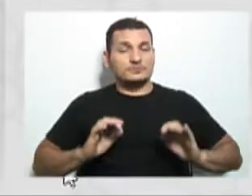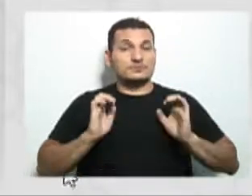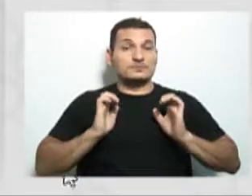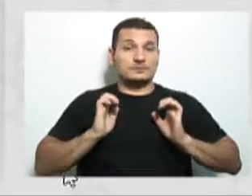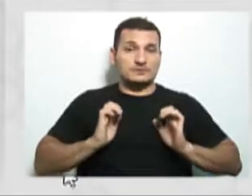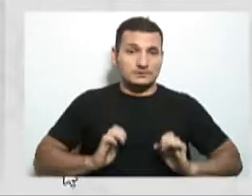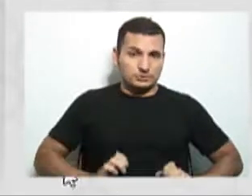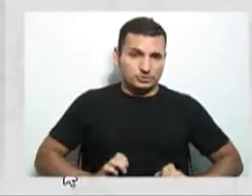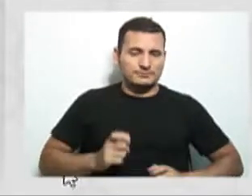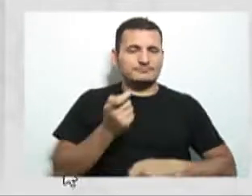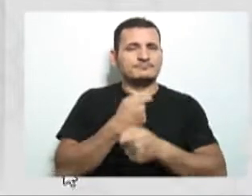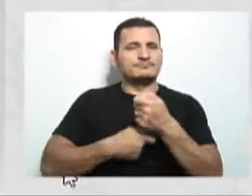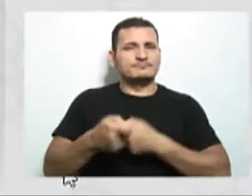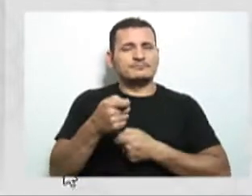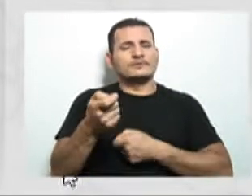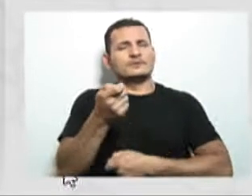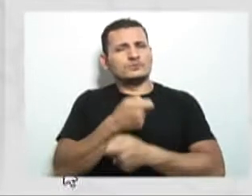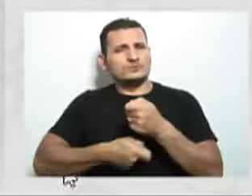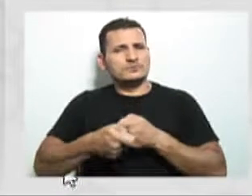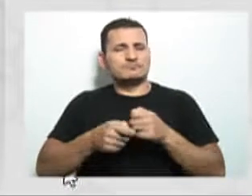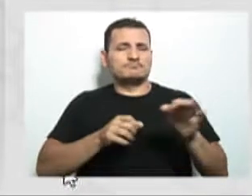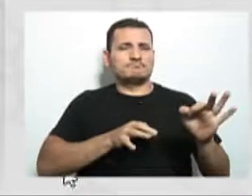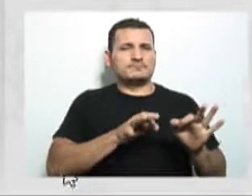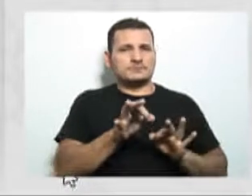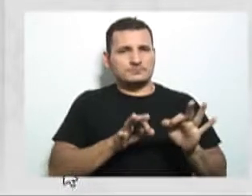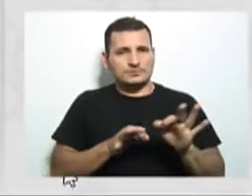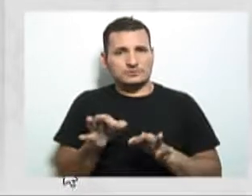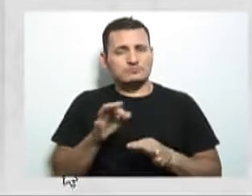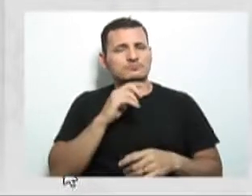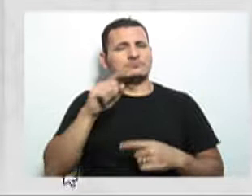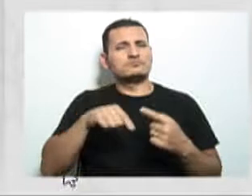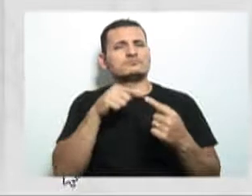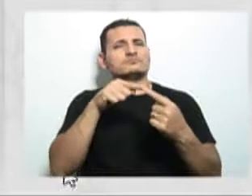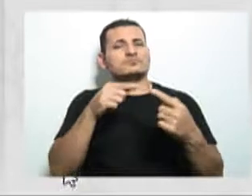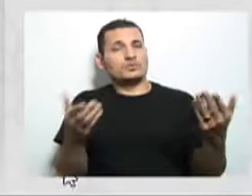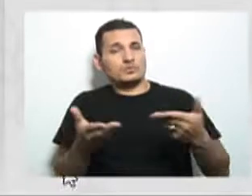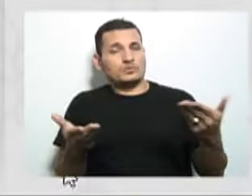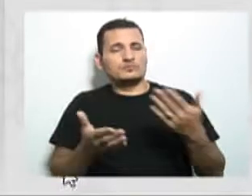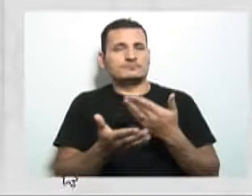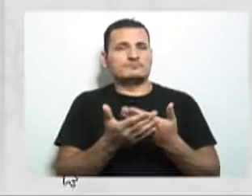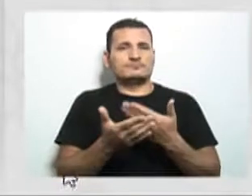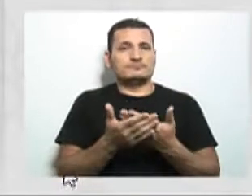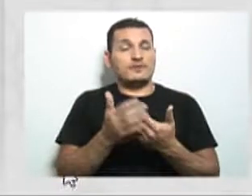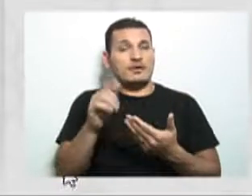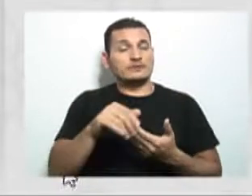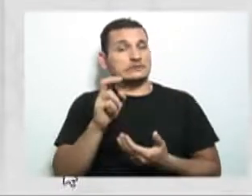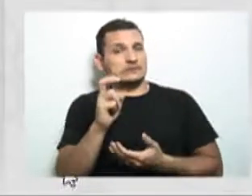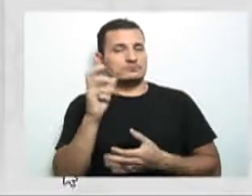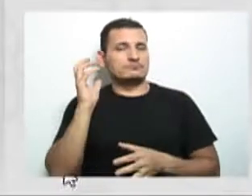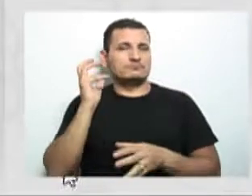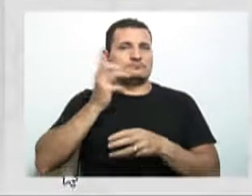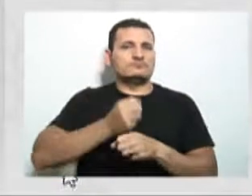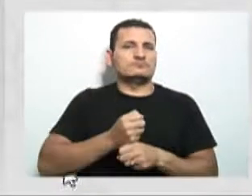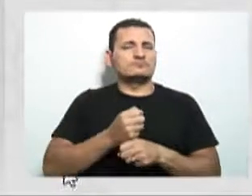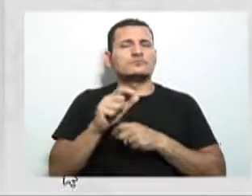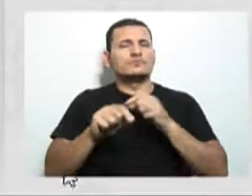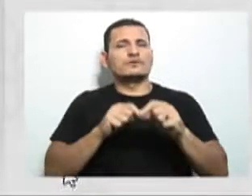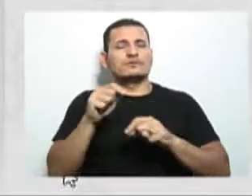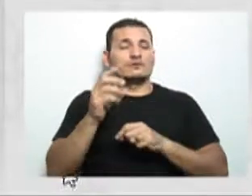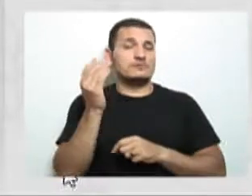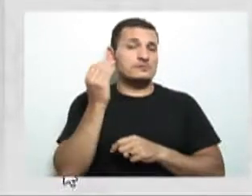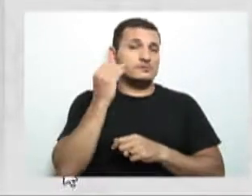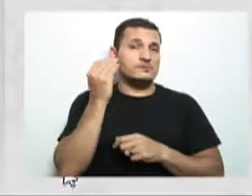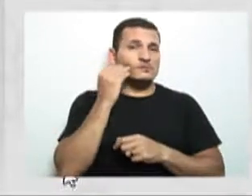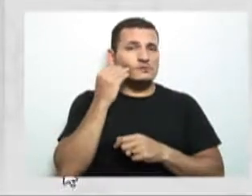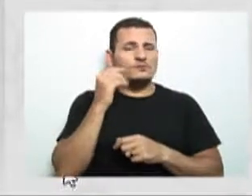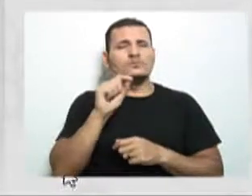negociação e planejamento. E aí o objetivo da nossa aula 5, que é uma grande revisão, é a gente tentar passar